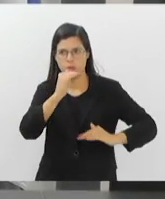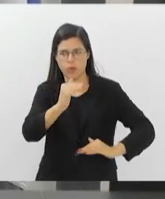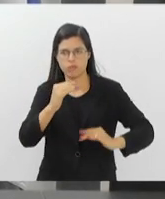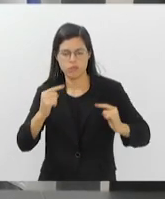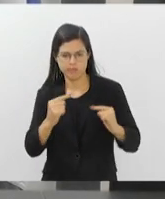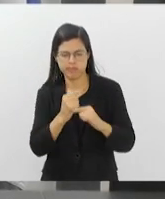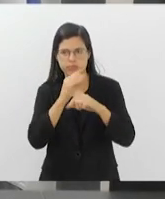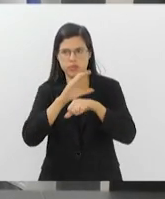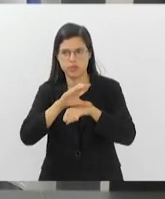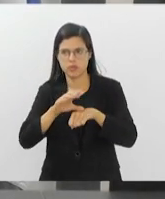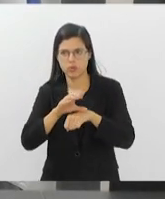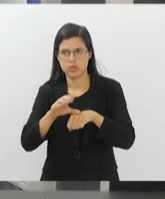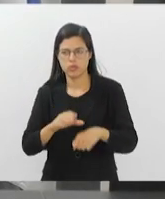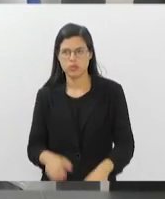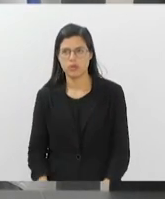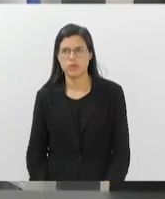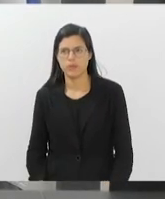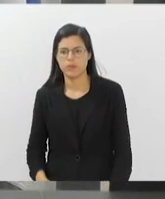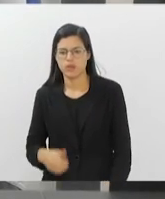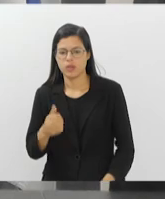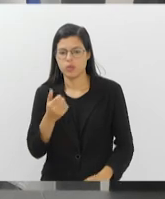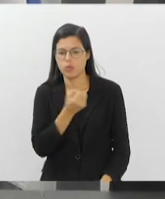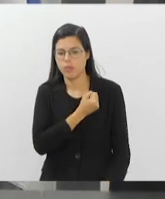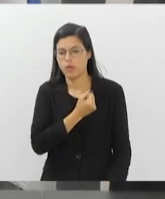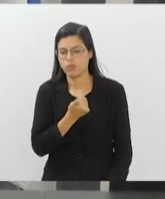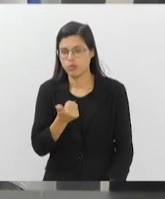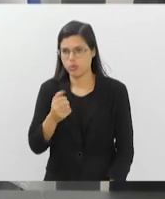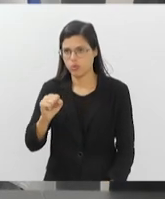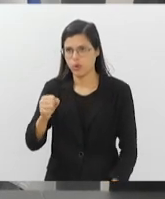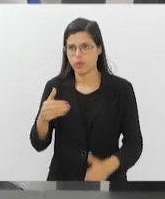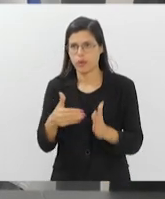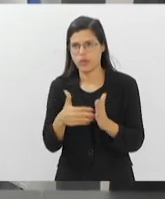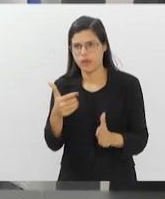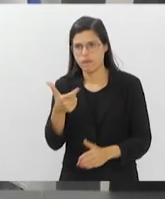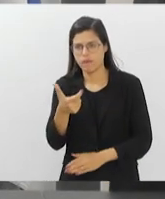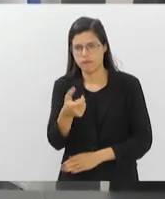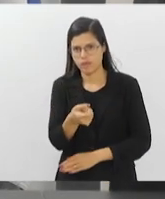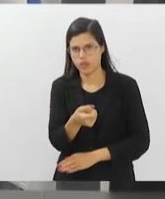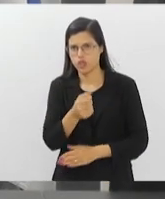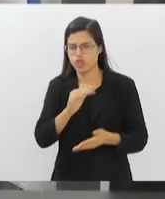inconstitucionalidades. É do 17, do 18 ao 20, excluindo 21.